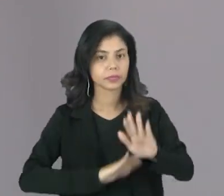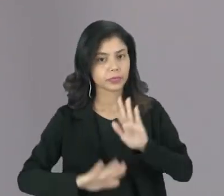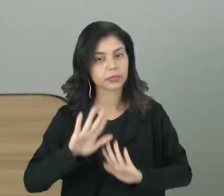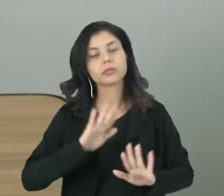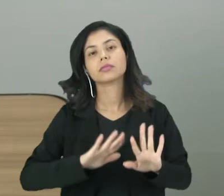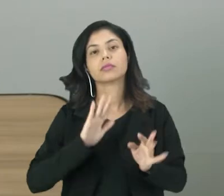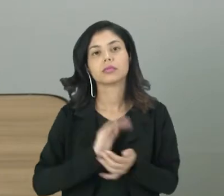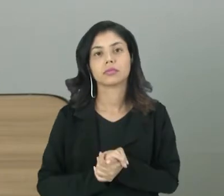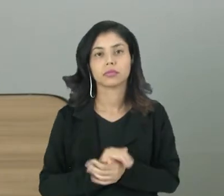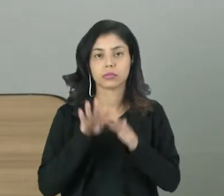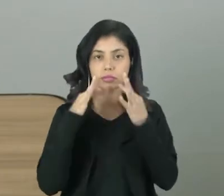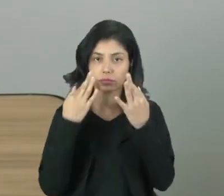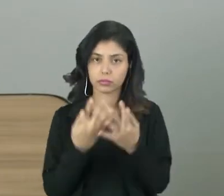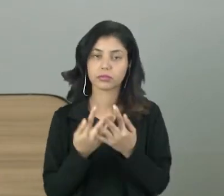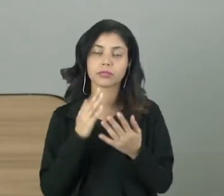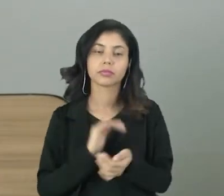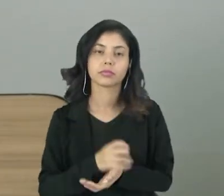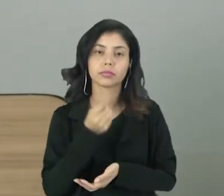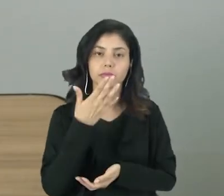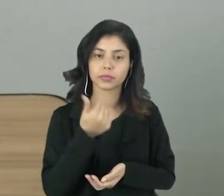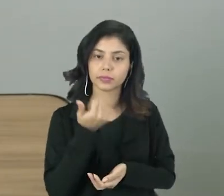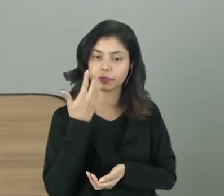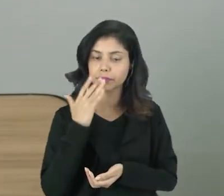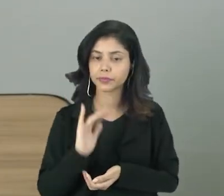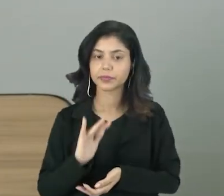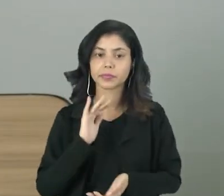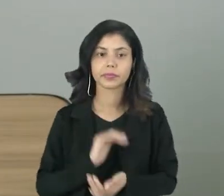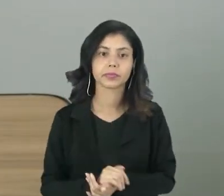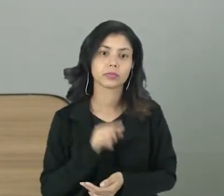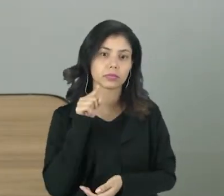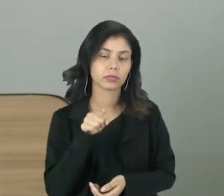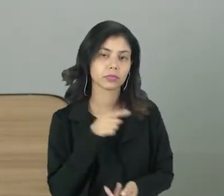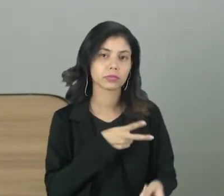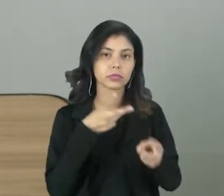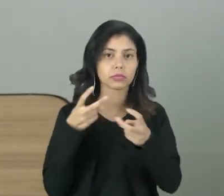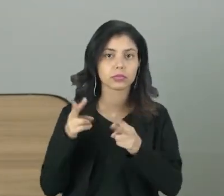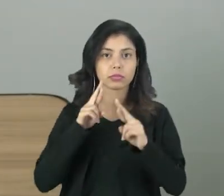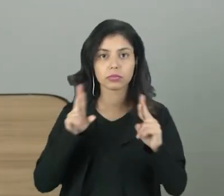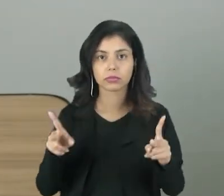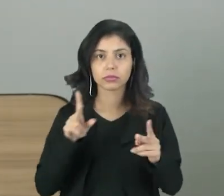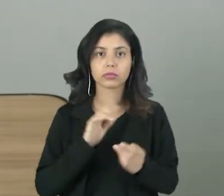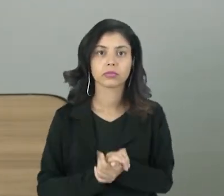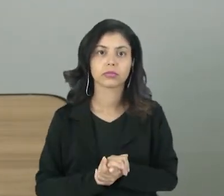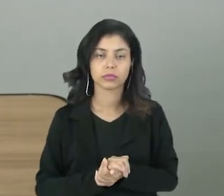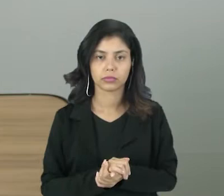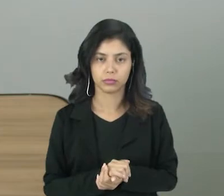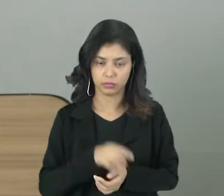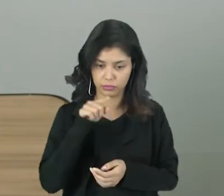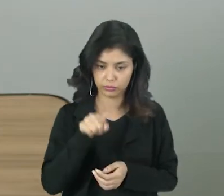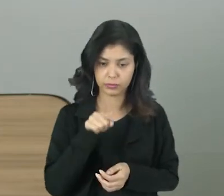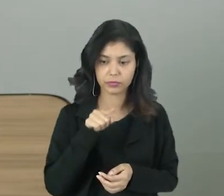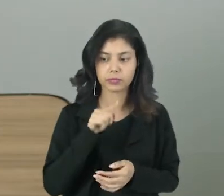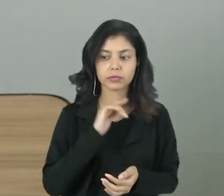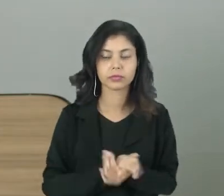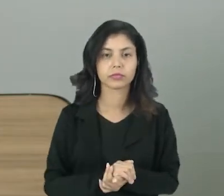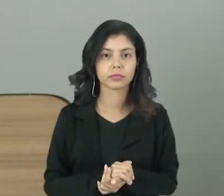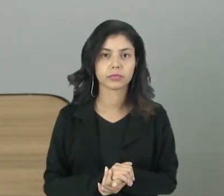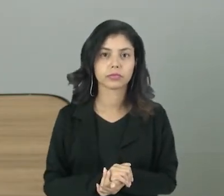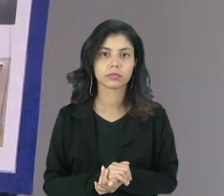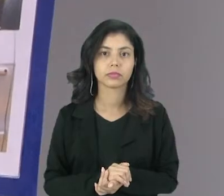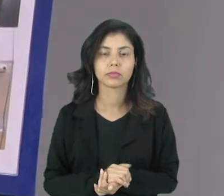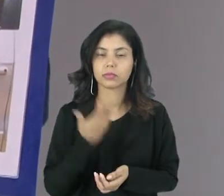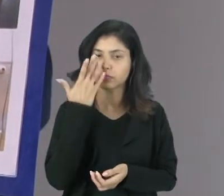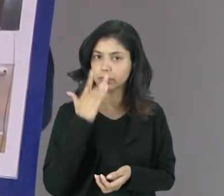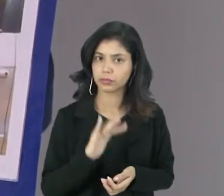cuidados e familiares tudo bem crianças então vocês perceberam a diferença aqui vocês estão